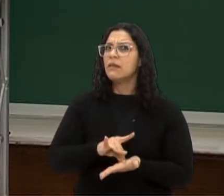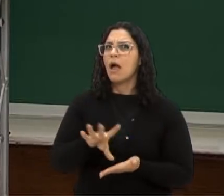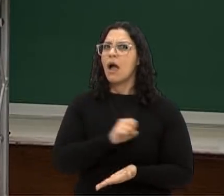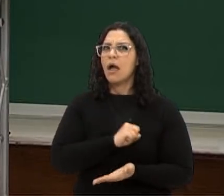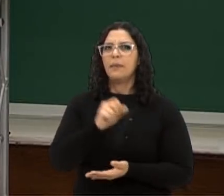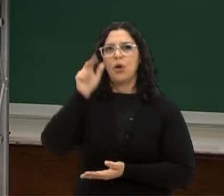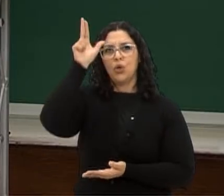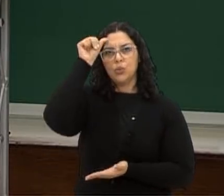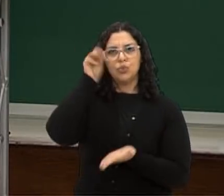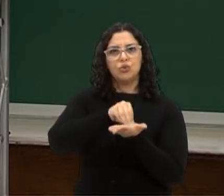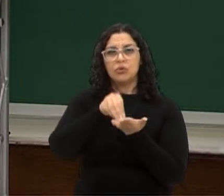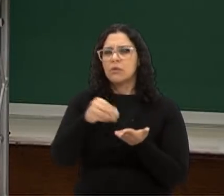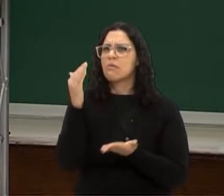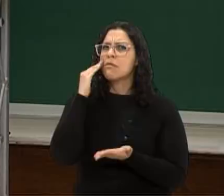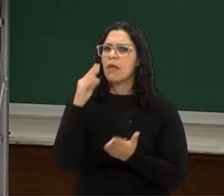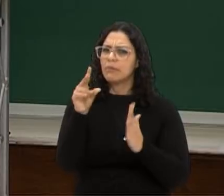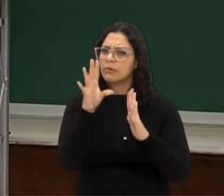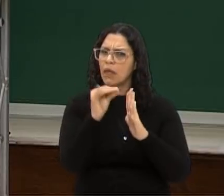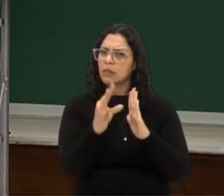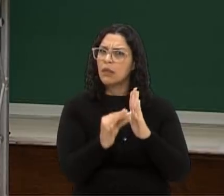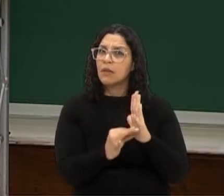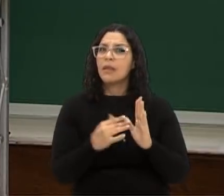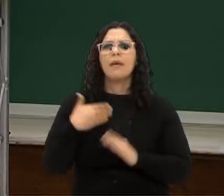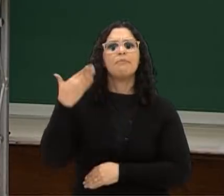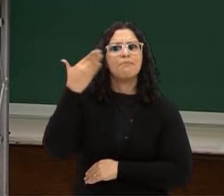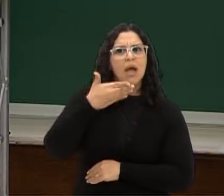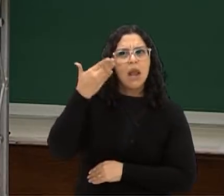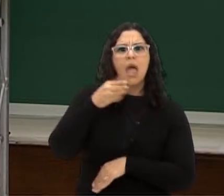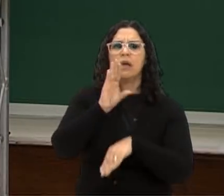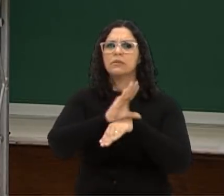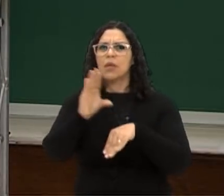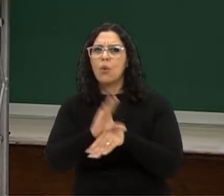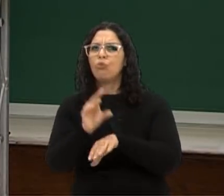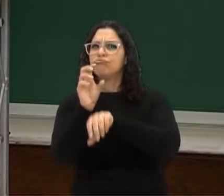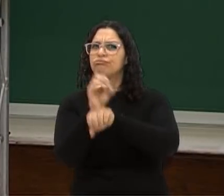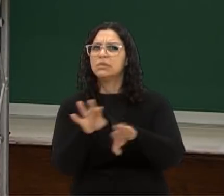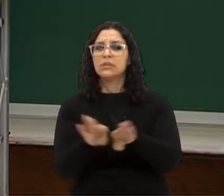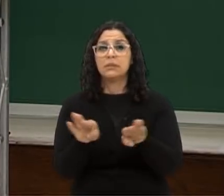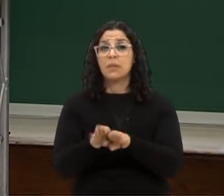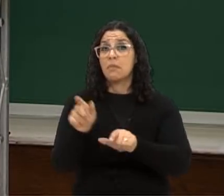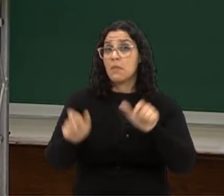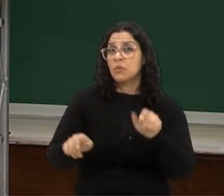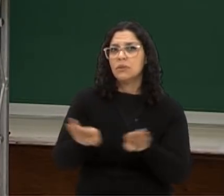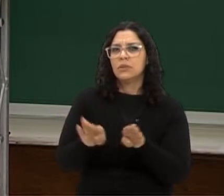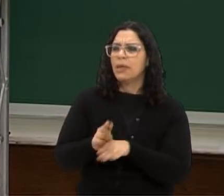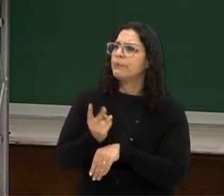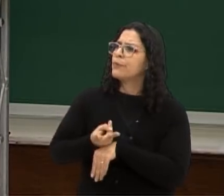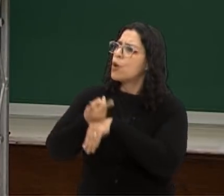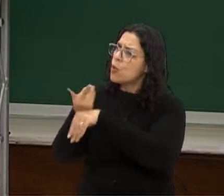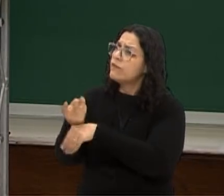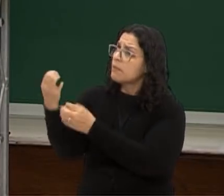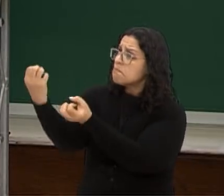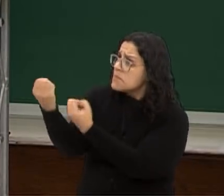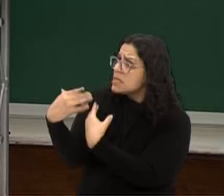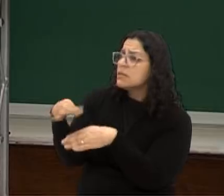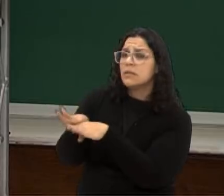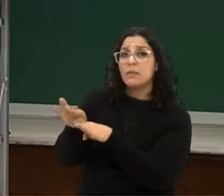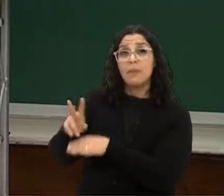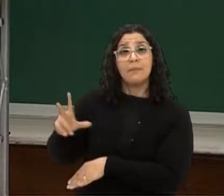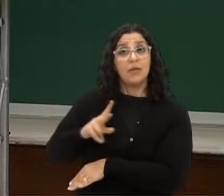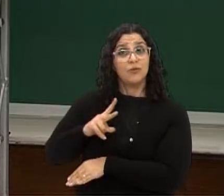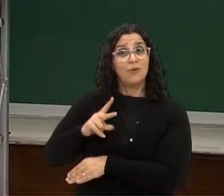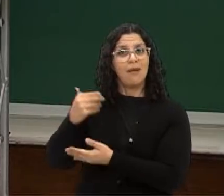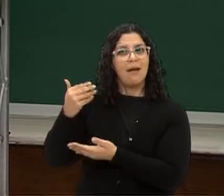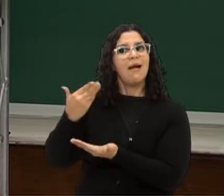ela tem que entender muito. Então, ela vai dar palestra, ela vai dar curso, né? Pessoas vão procurar ela para aprender